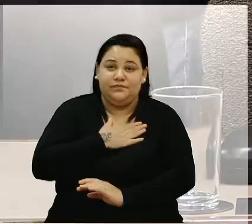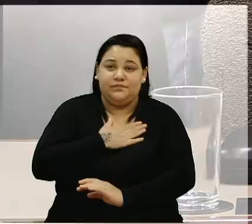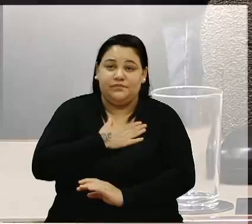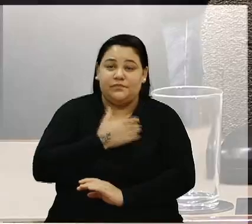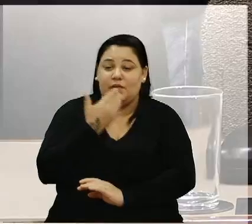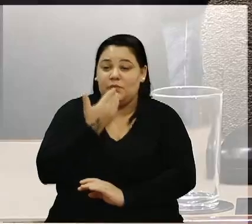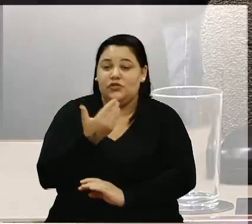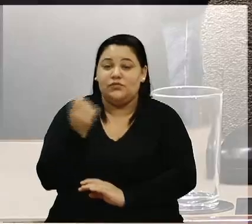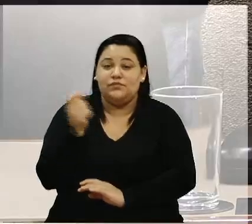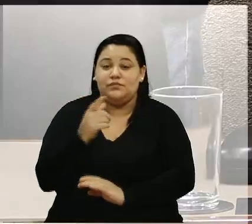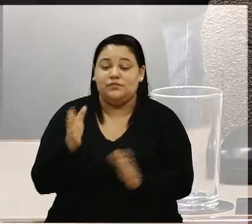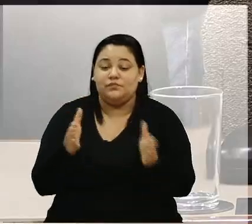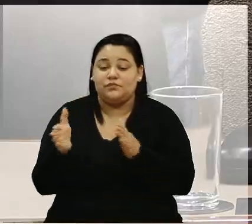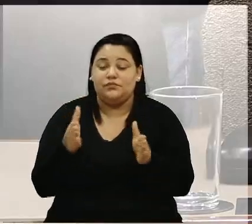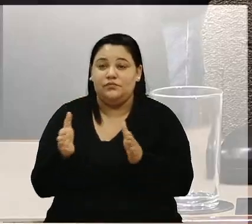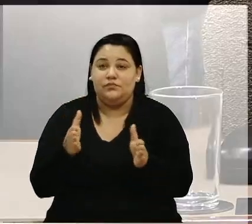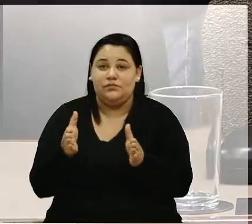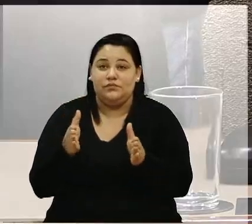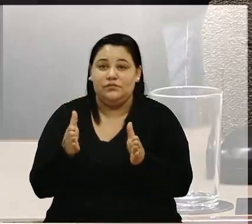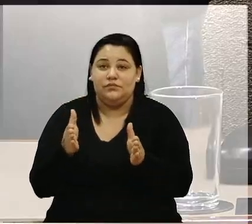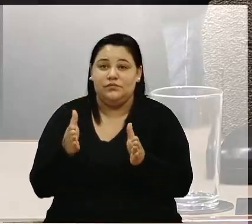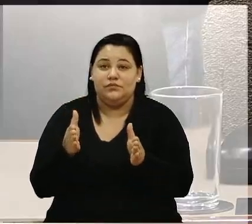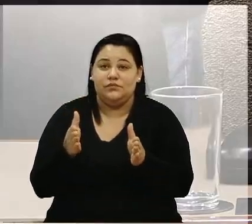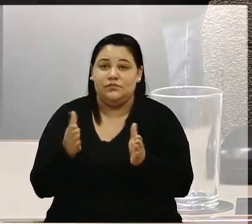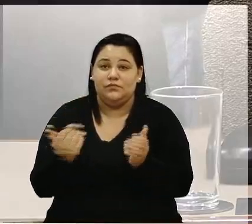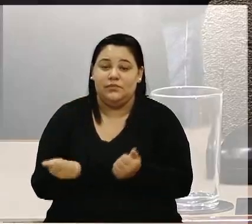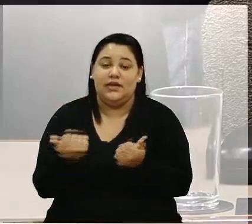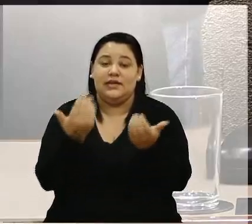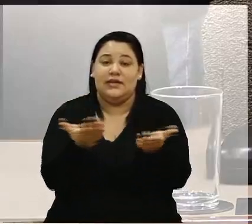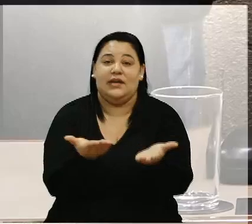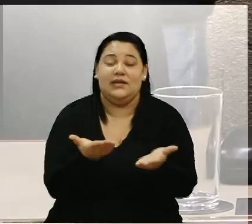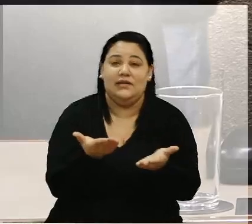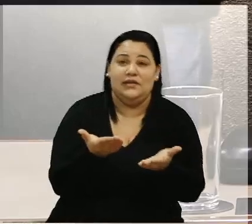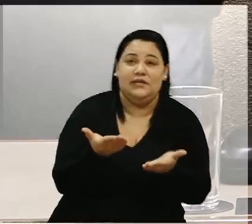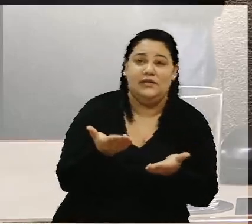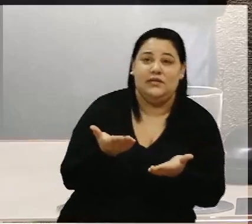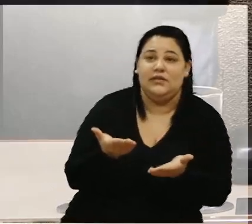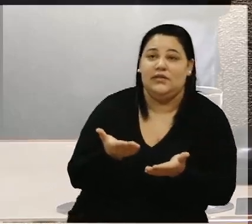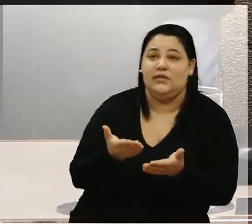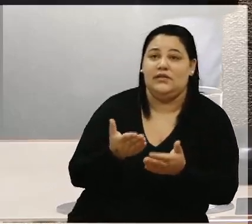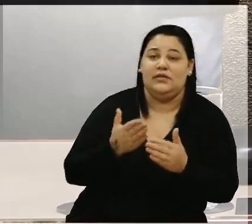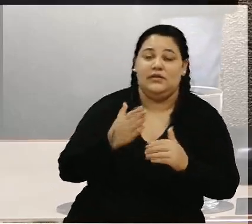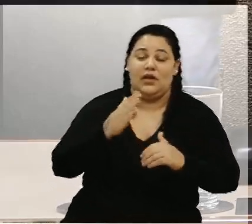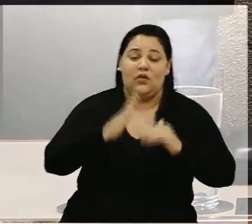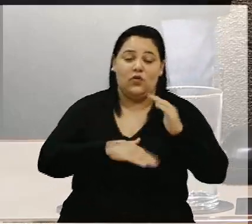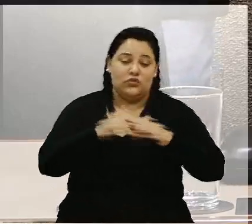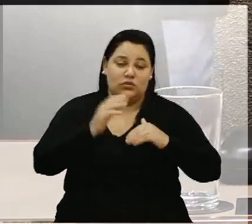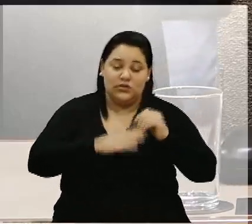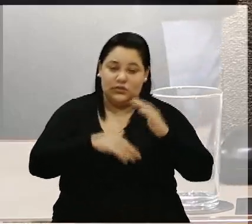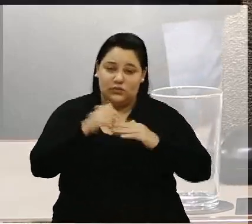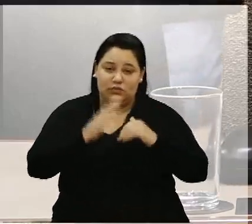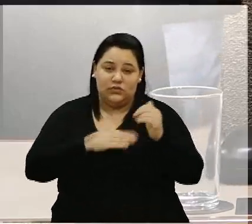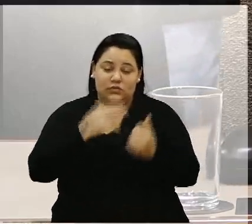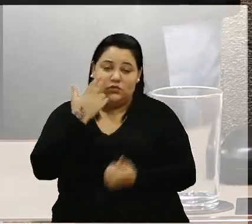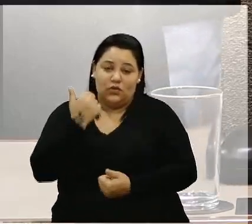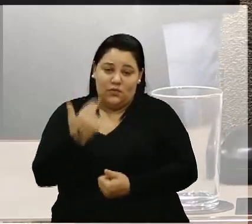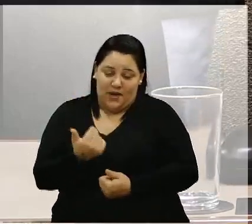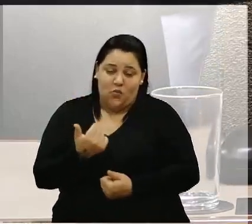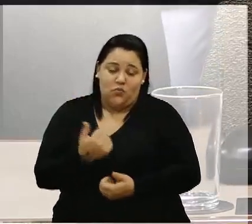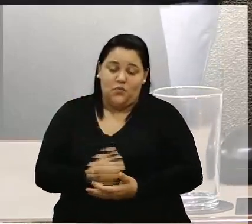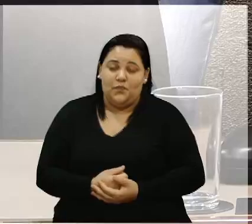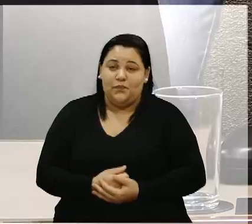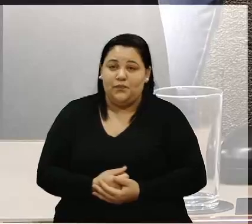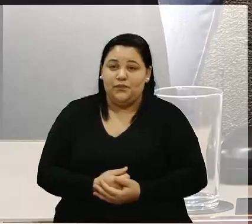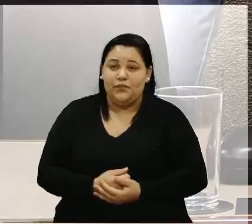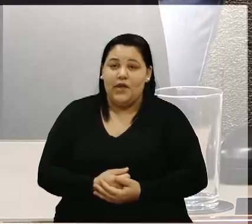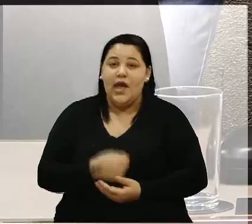era o prazo que eu ia pedir para entrega na construção convencional, né, do pavilhão, como eles queriam eles.